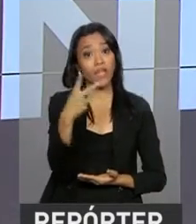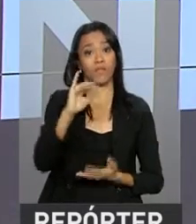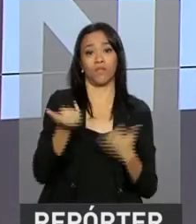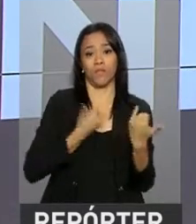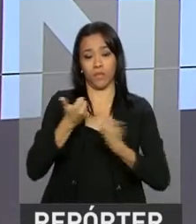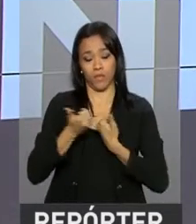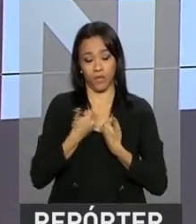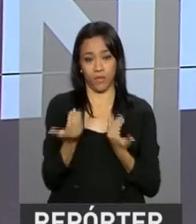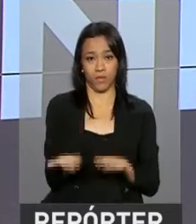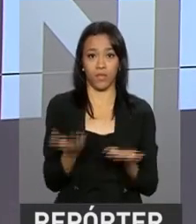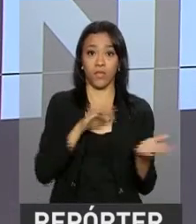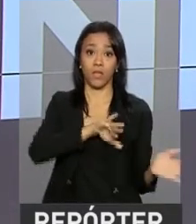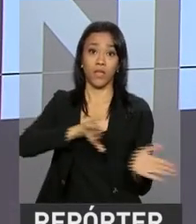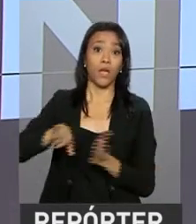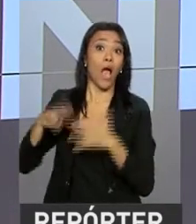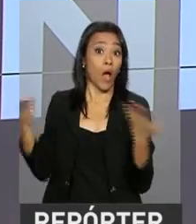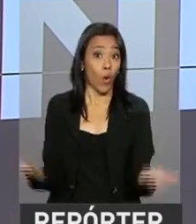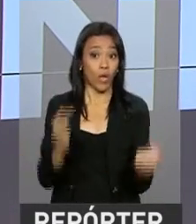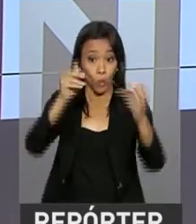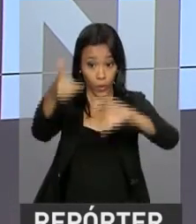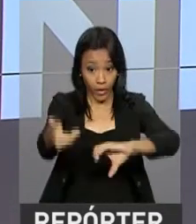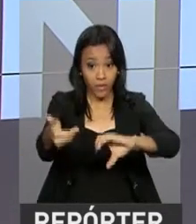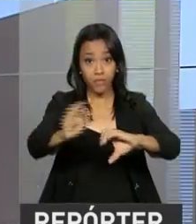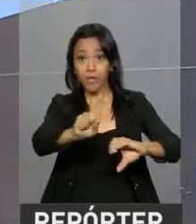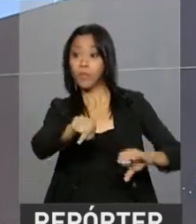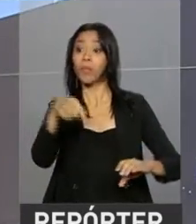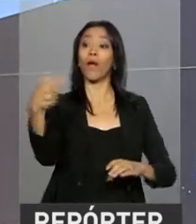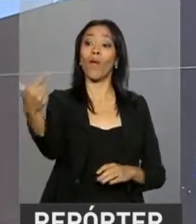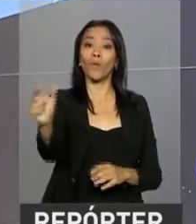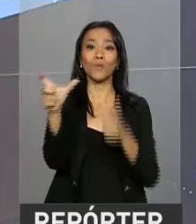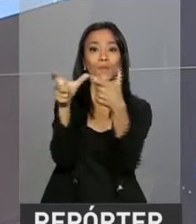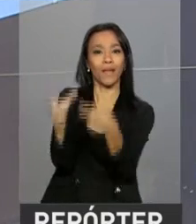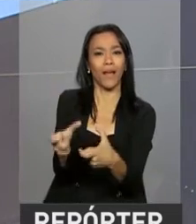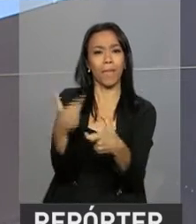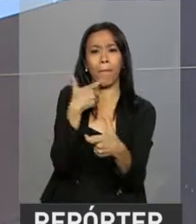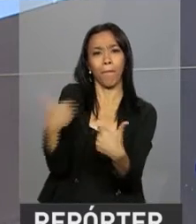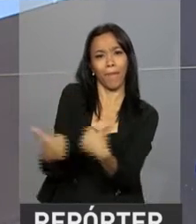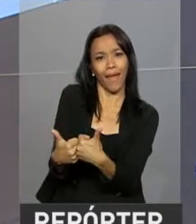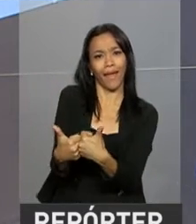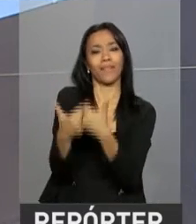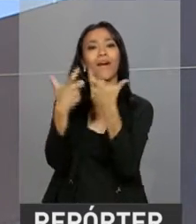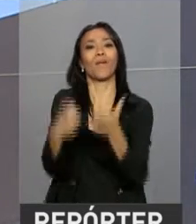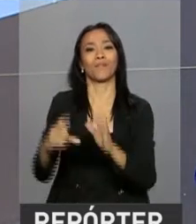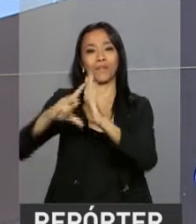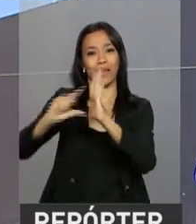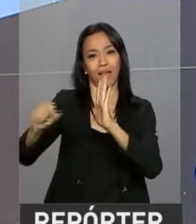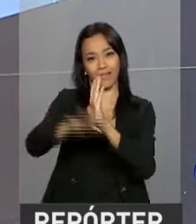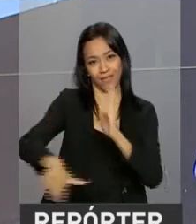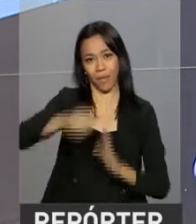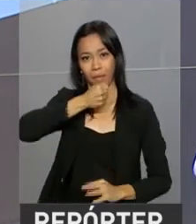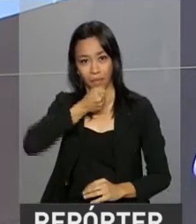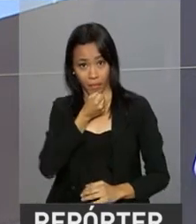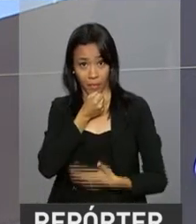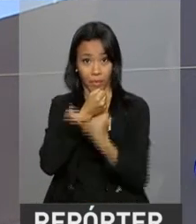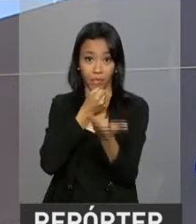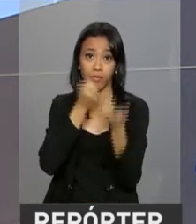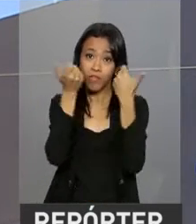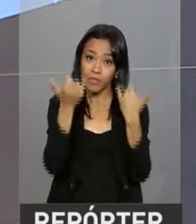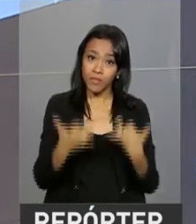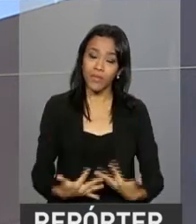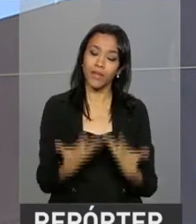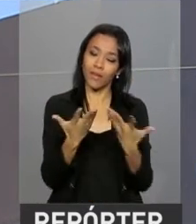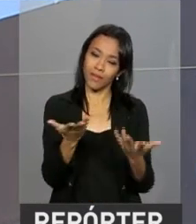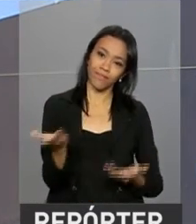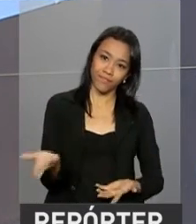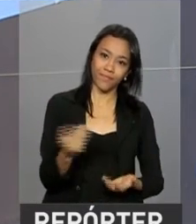e do congresso a gente vai aí do lado para o palácio do planalto onde está o repórter joão pedro neto e traz informações para a